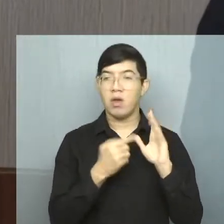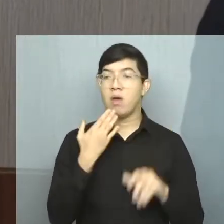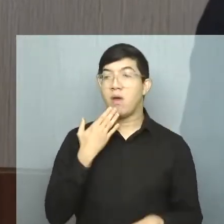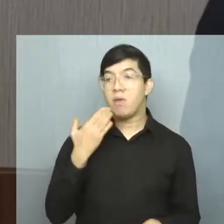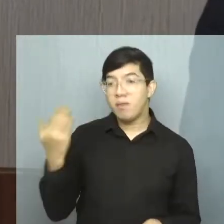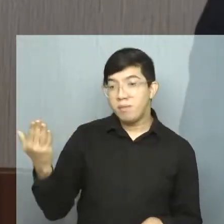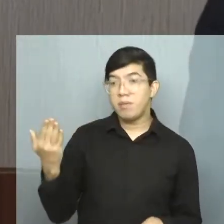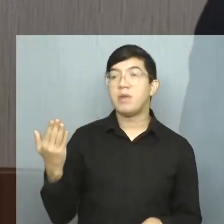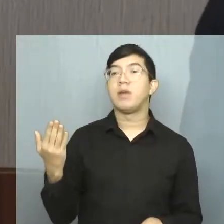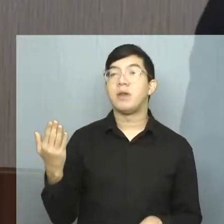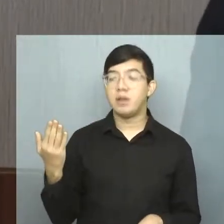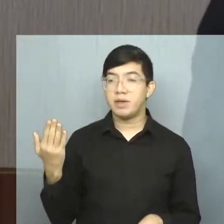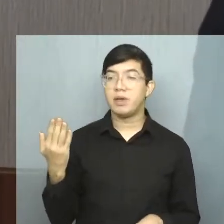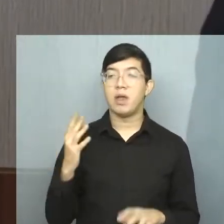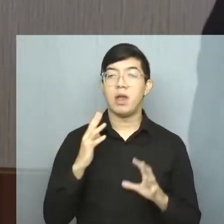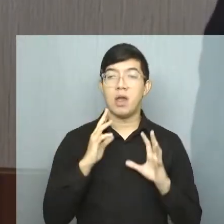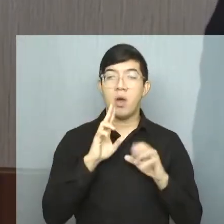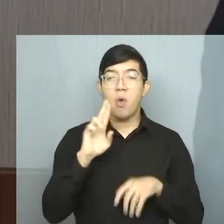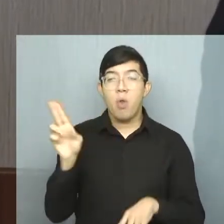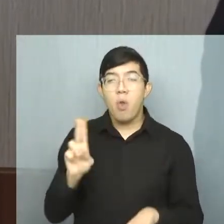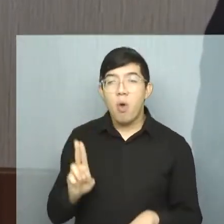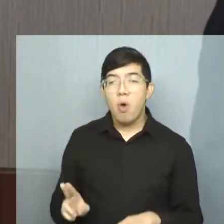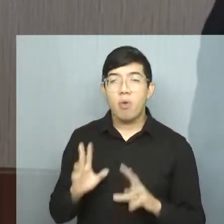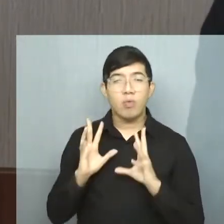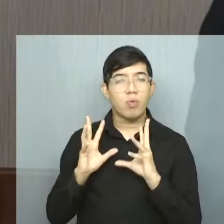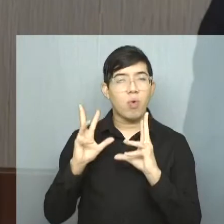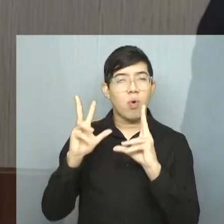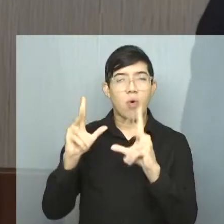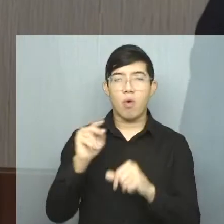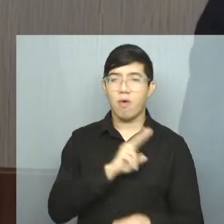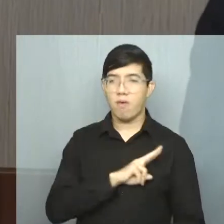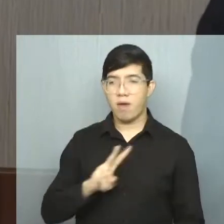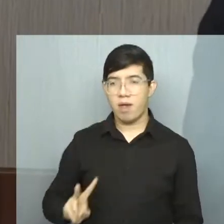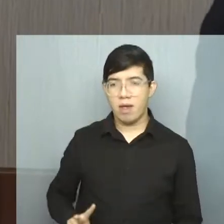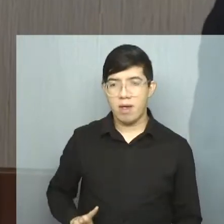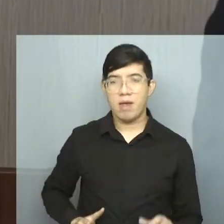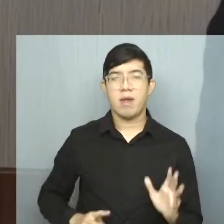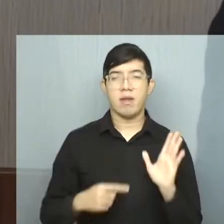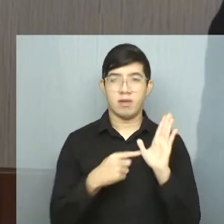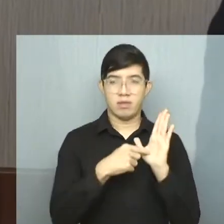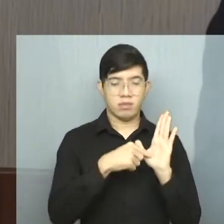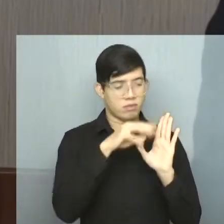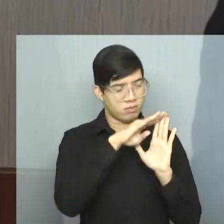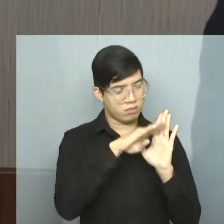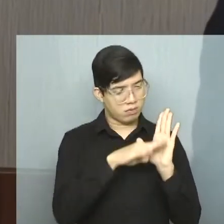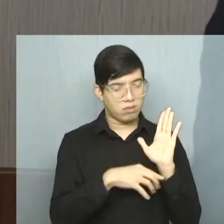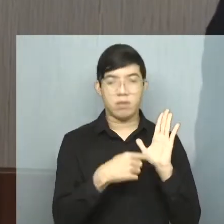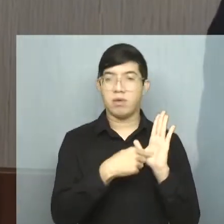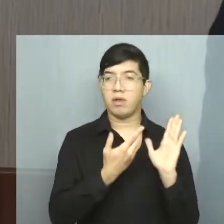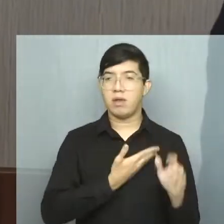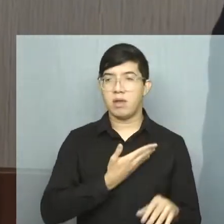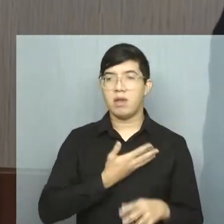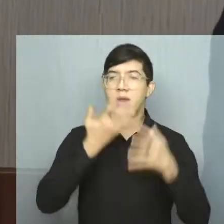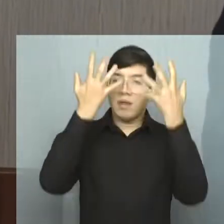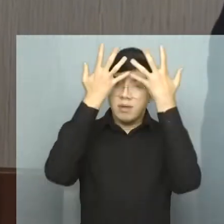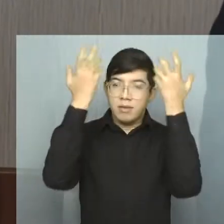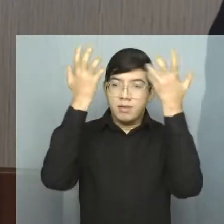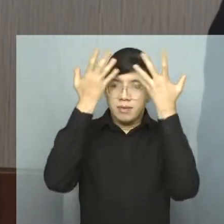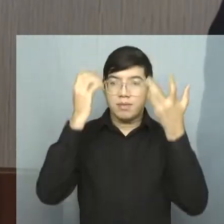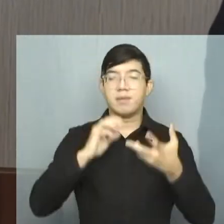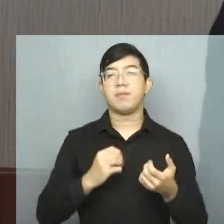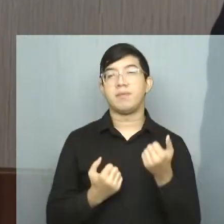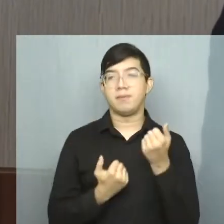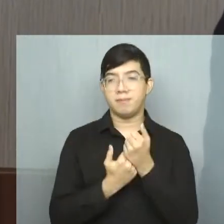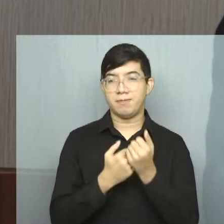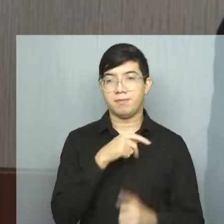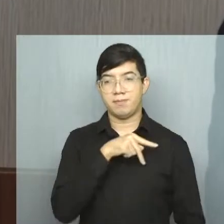me desse aqui o nome de todos, mas eu não sei se eles conseguiram. Mas eu vou citar aqui meu amigo vereador Adail Júnior,